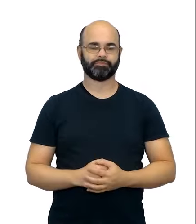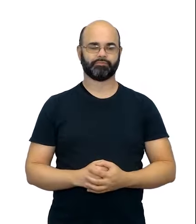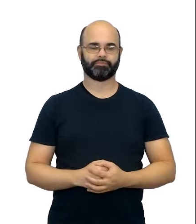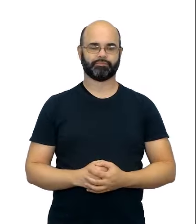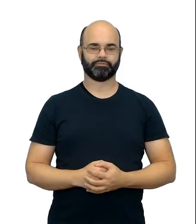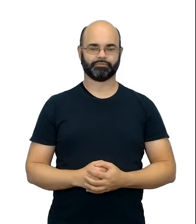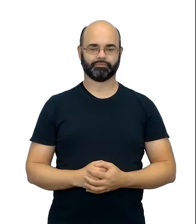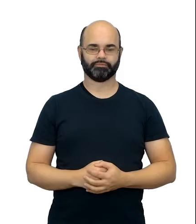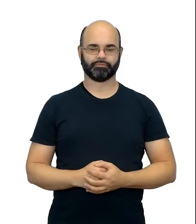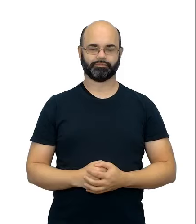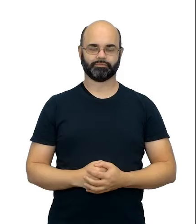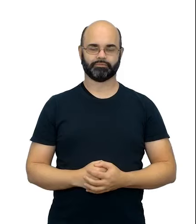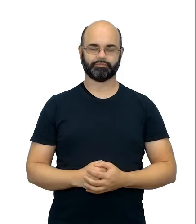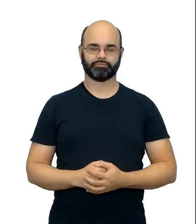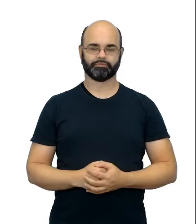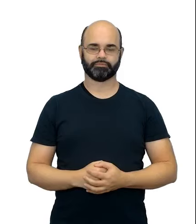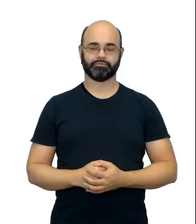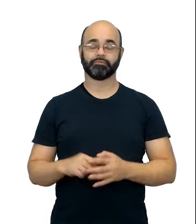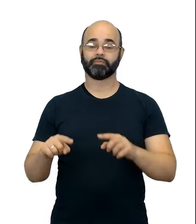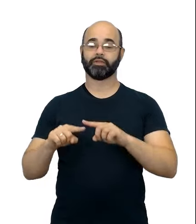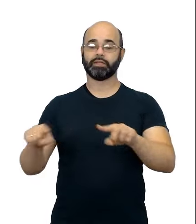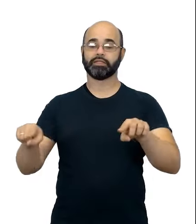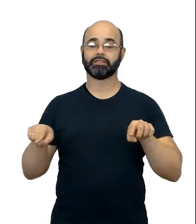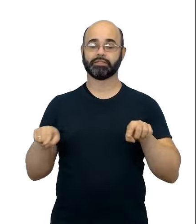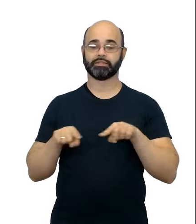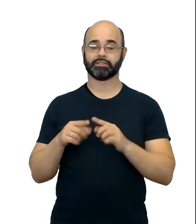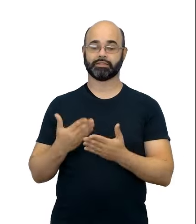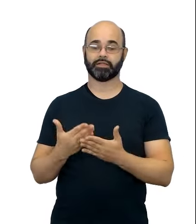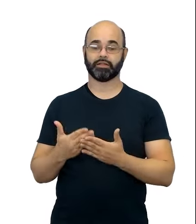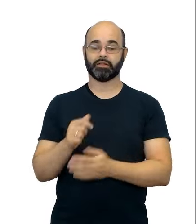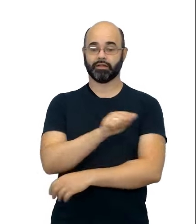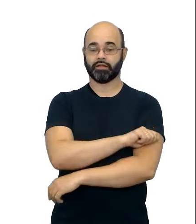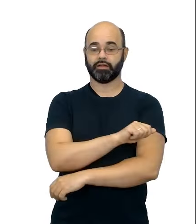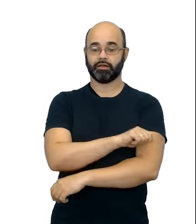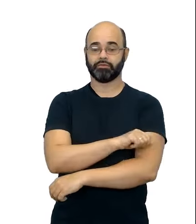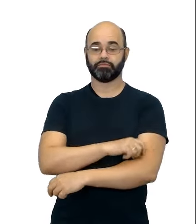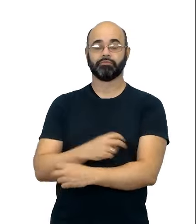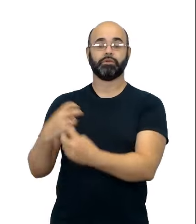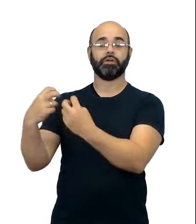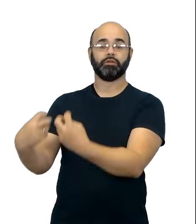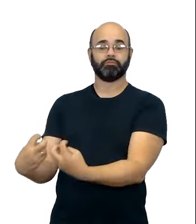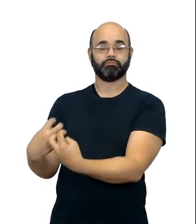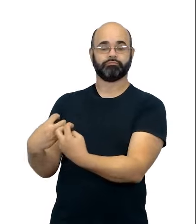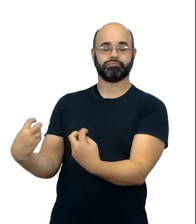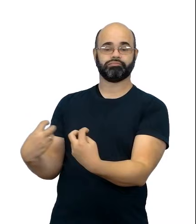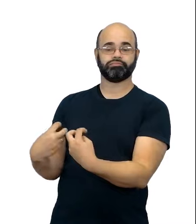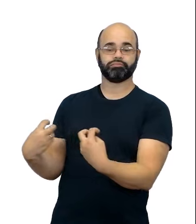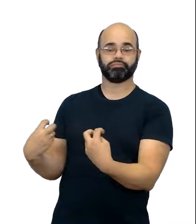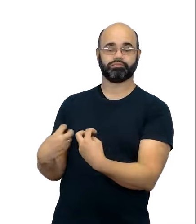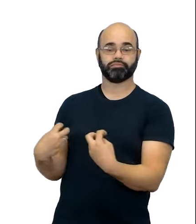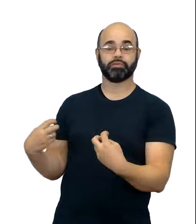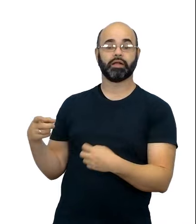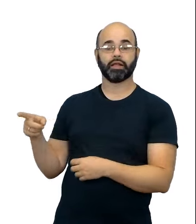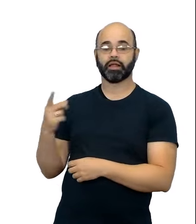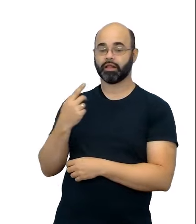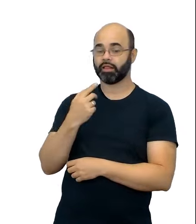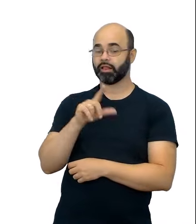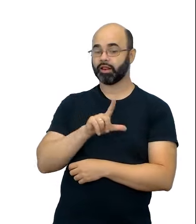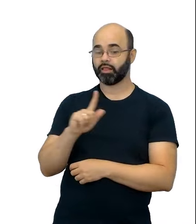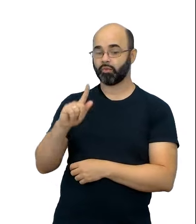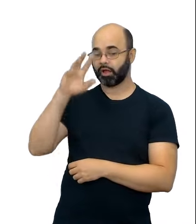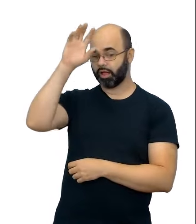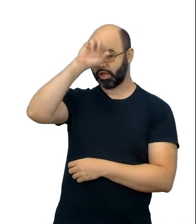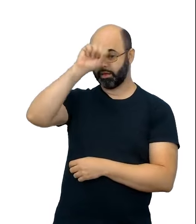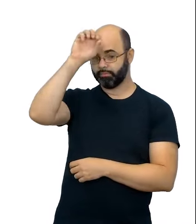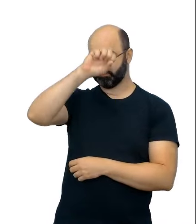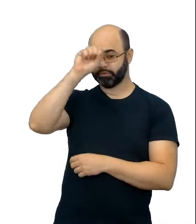observamos o aluno em sala de aula, ele já está ali focado no desenvolvimento das habilidades de linguagem,